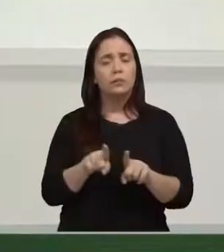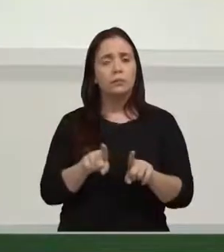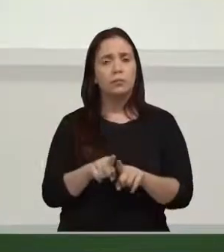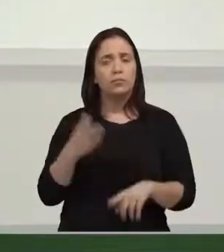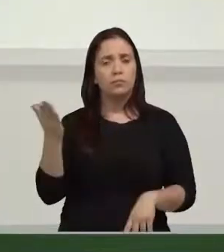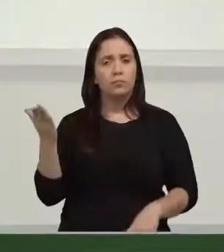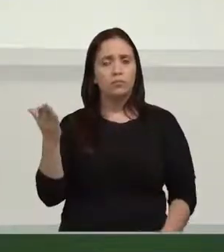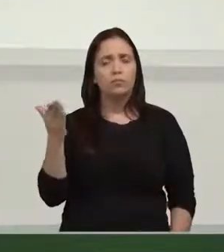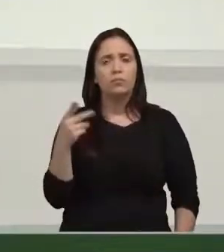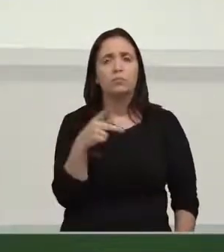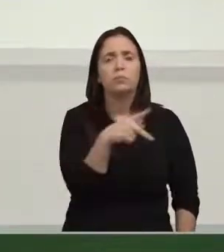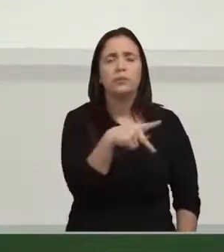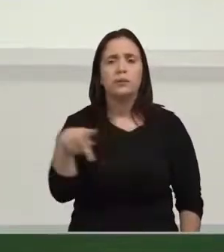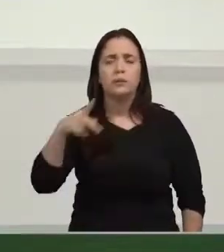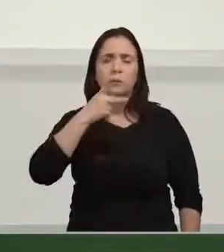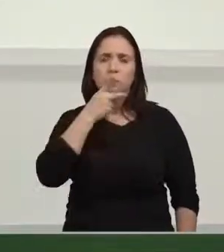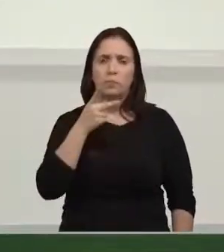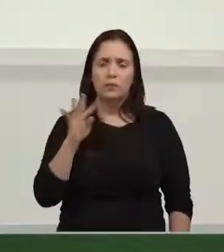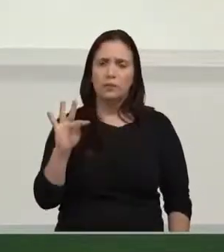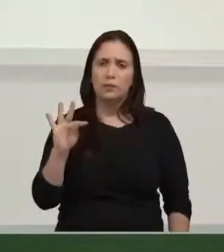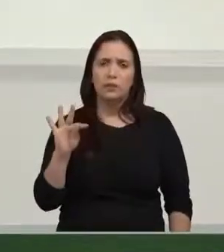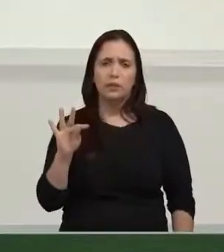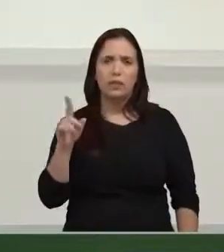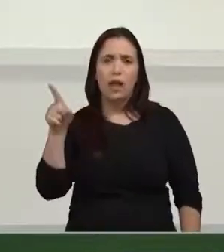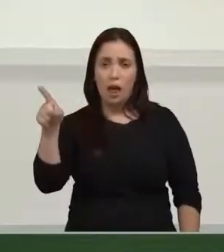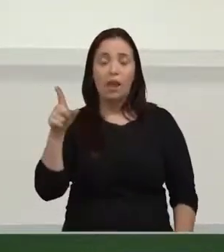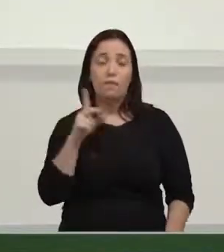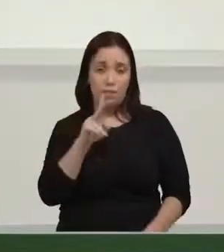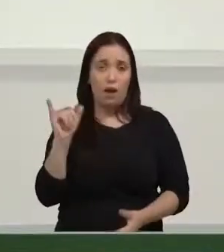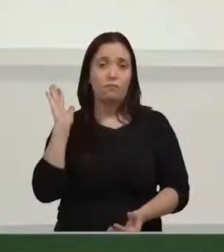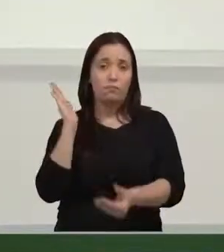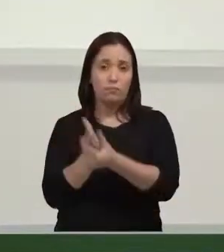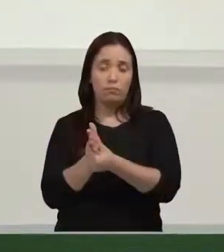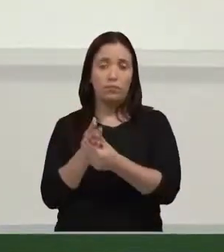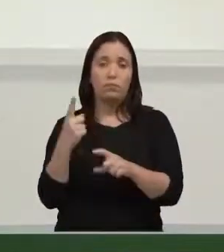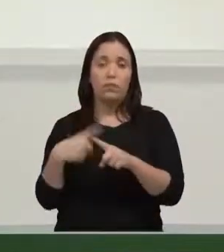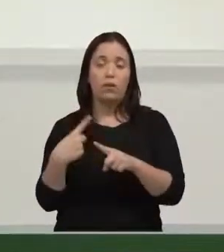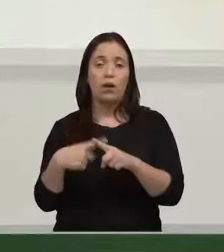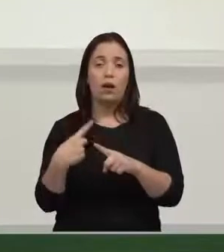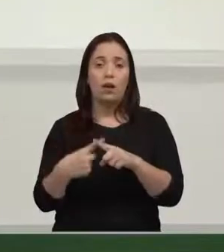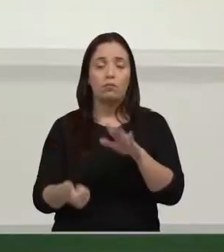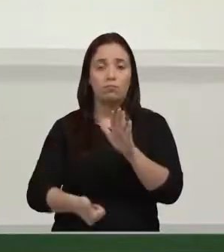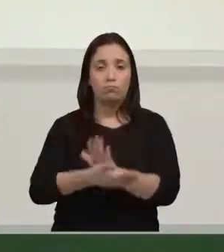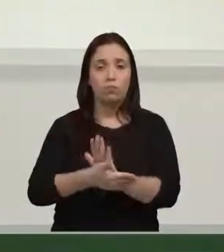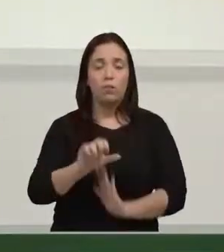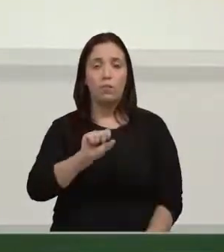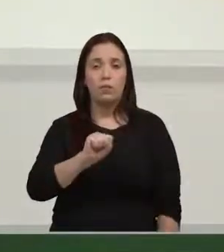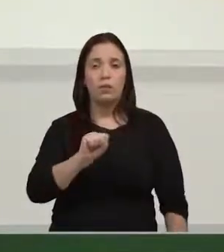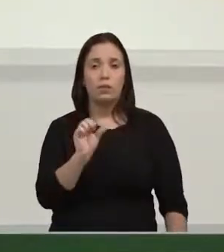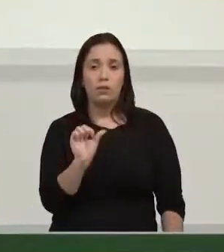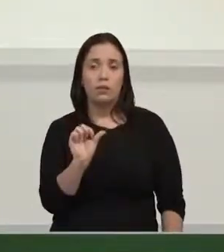Hoffmann parece que já é réu no processo de ter recebido 865